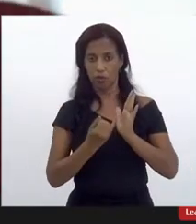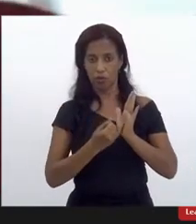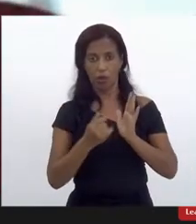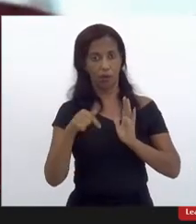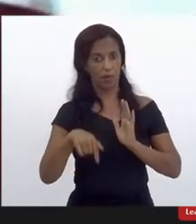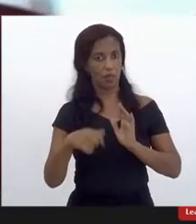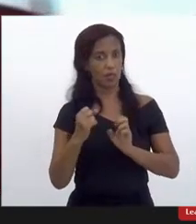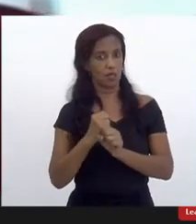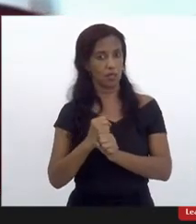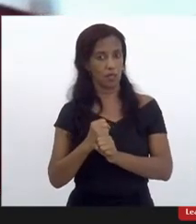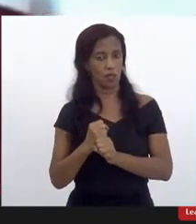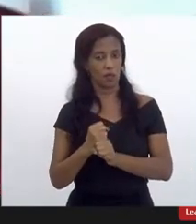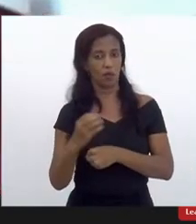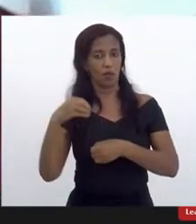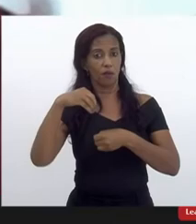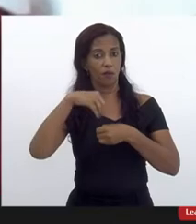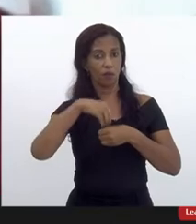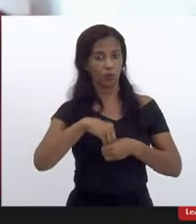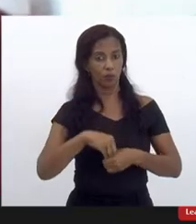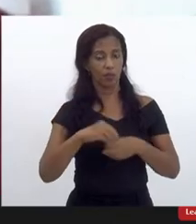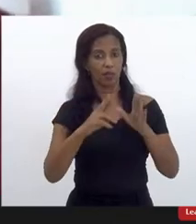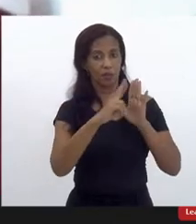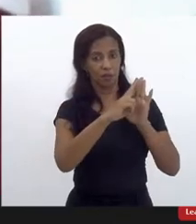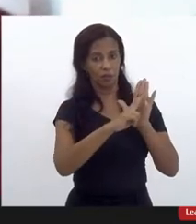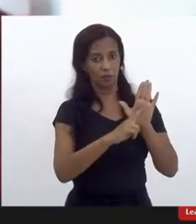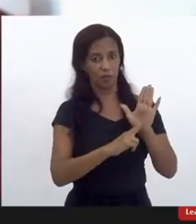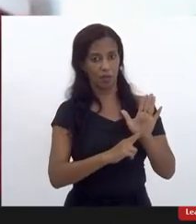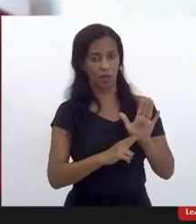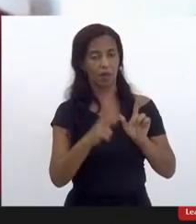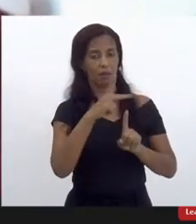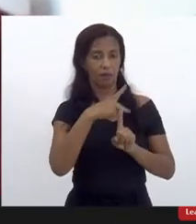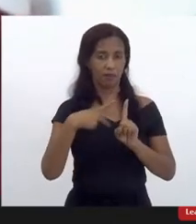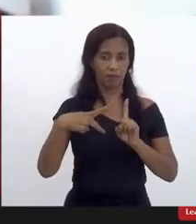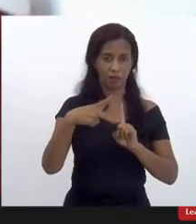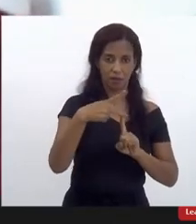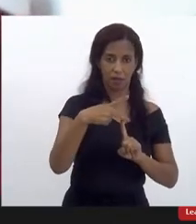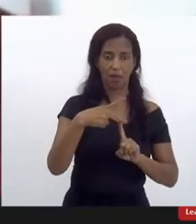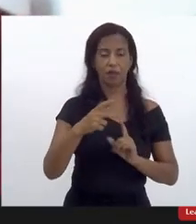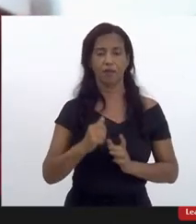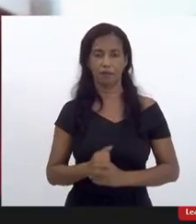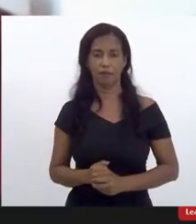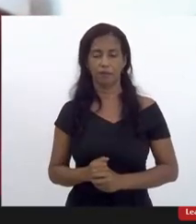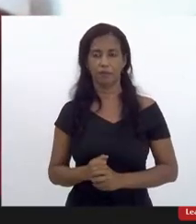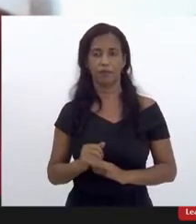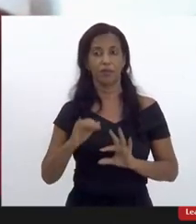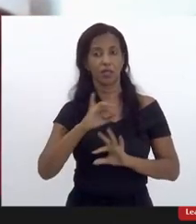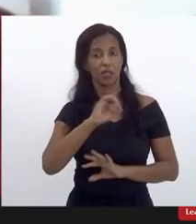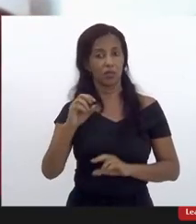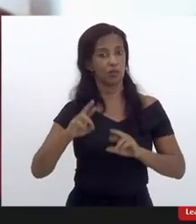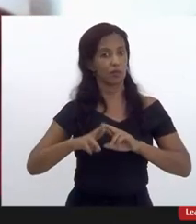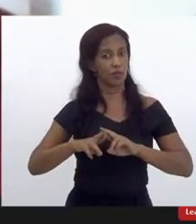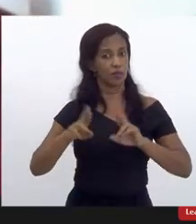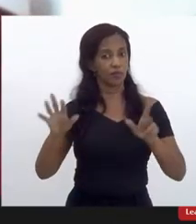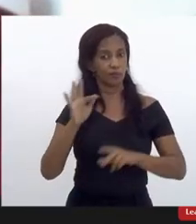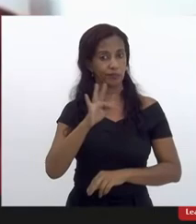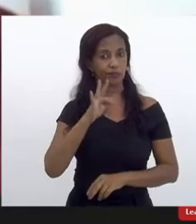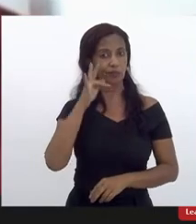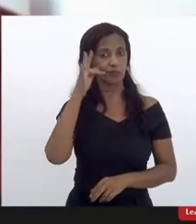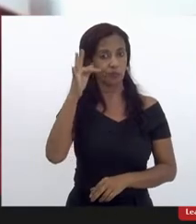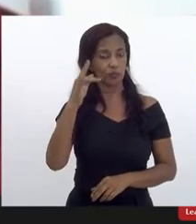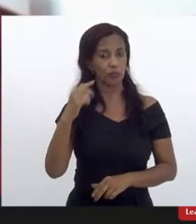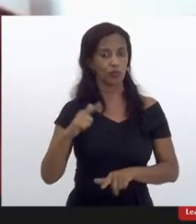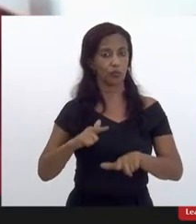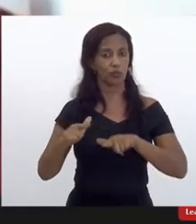esse ano estariam com as atuais regras previdenciárias e isso faria muita diferença para a futura carreira